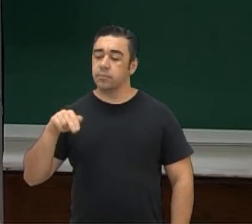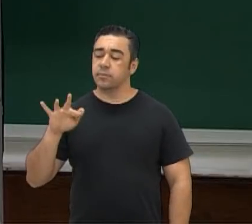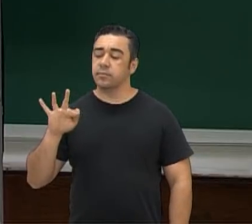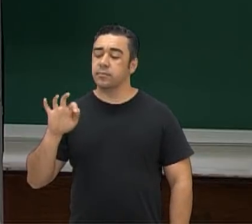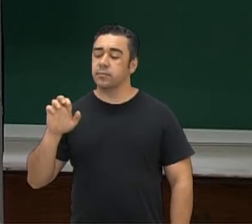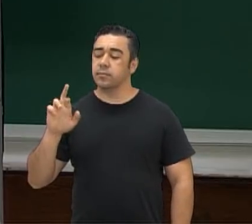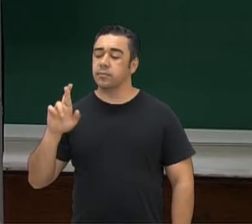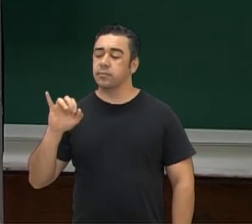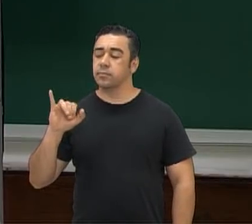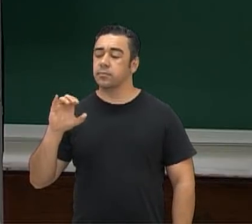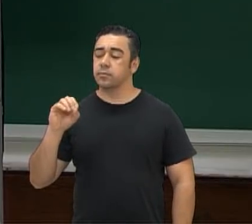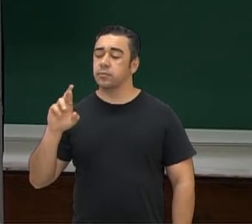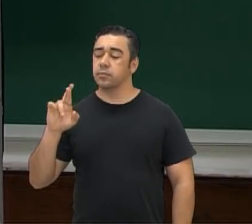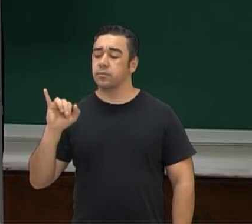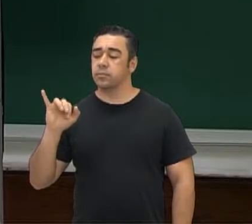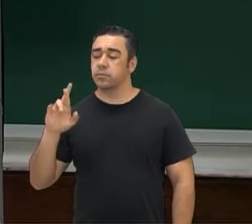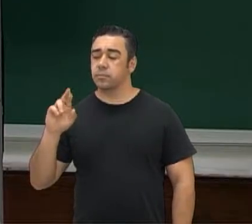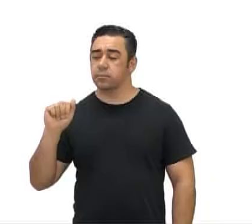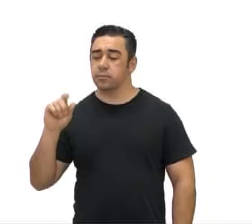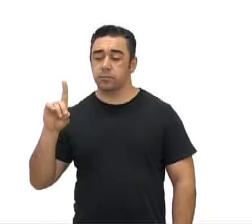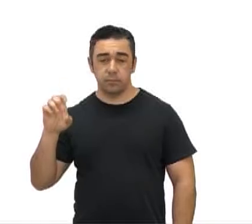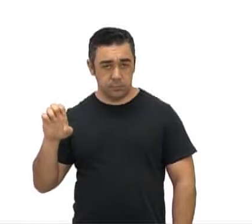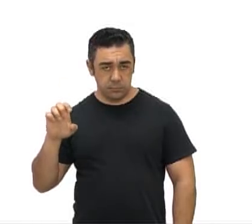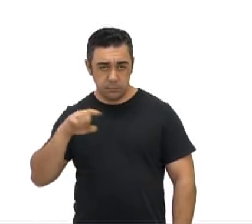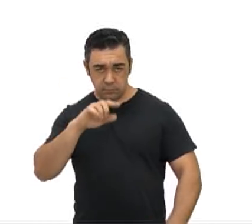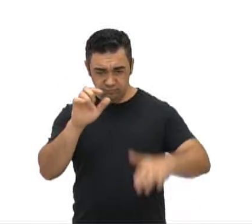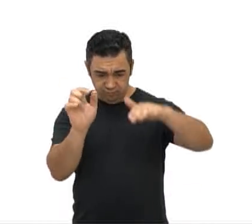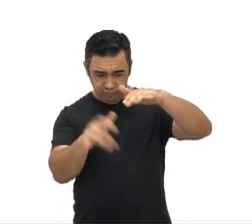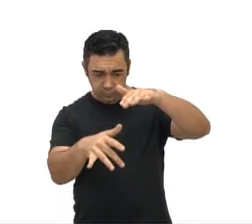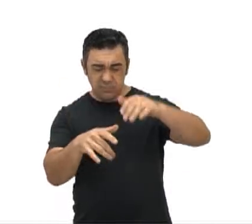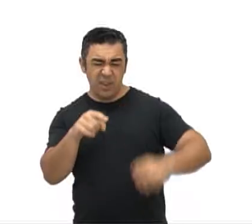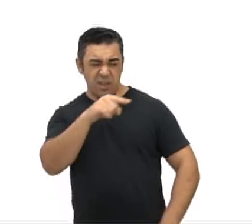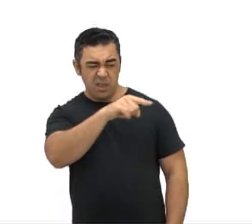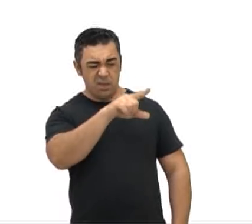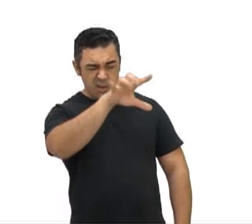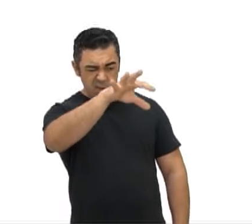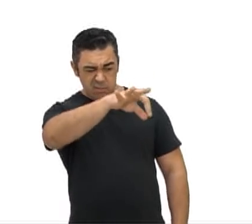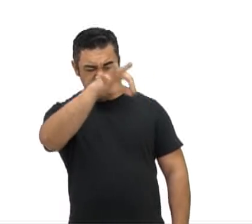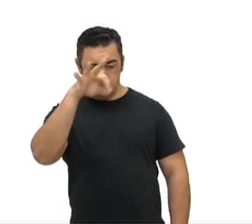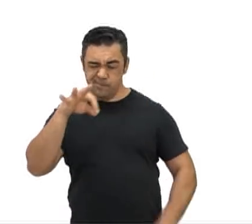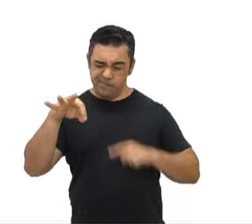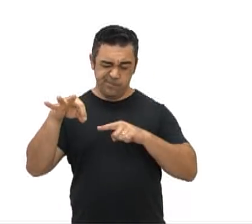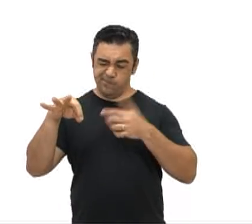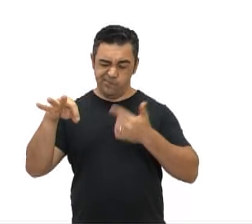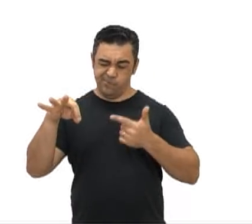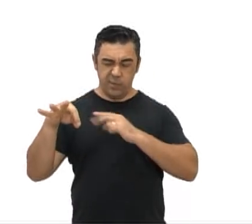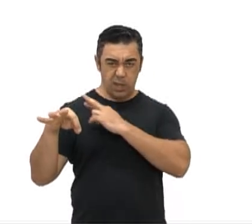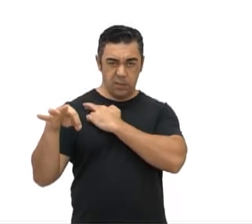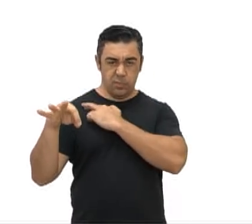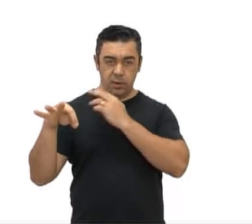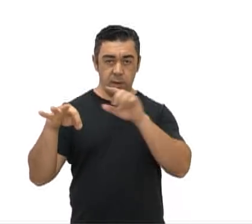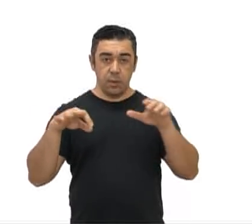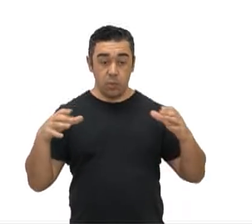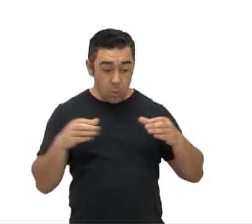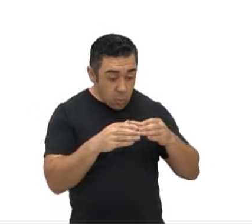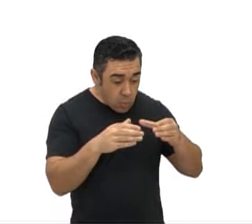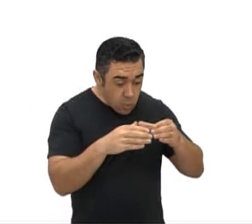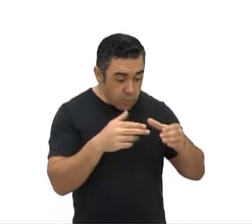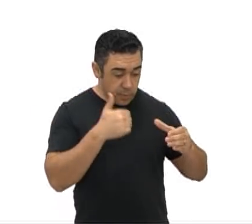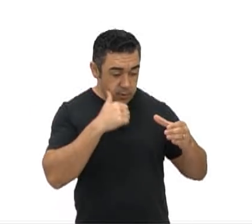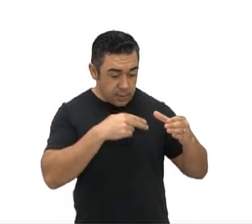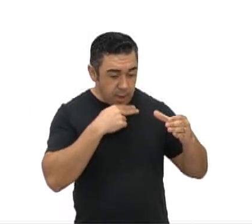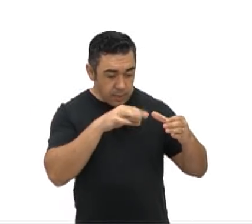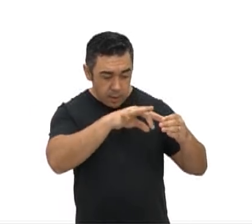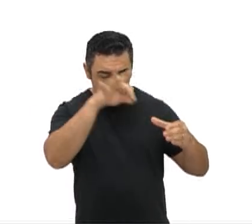Um superlativo relativo de inferioridade é a menos responsável das netas. Então, um conjunto de netas eu considero